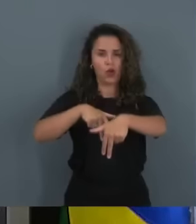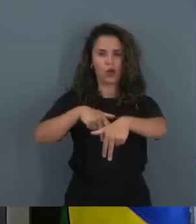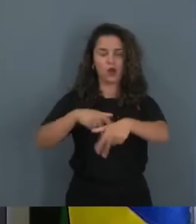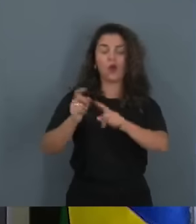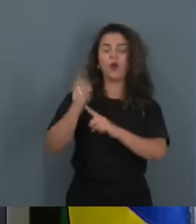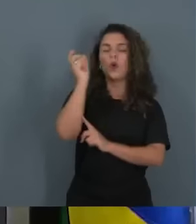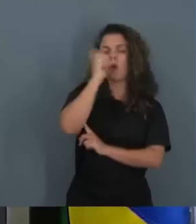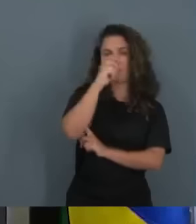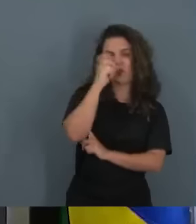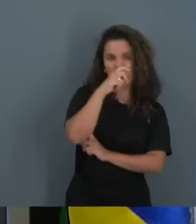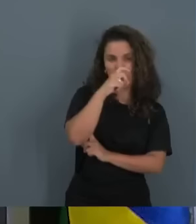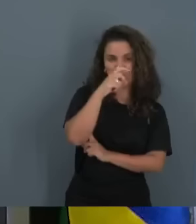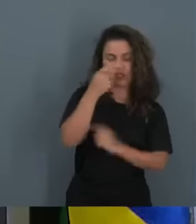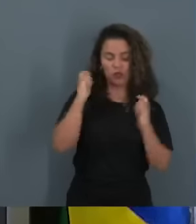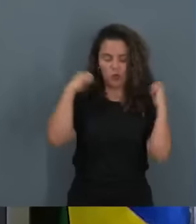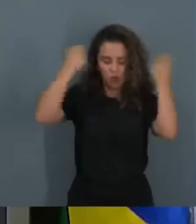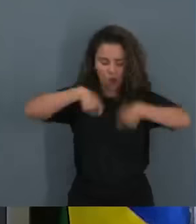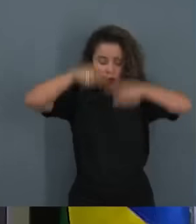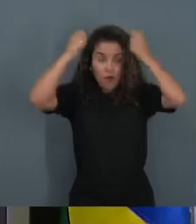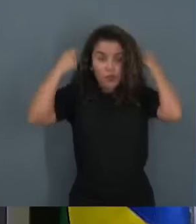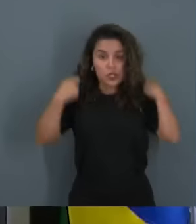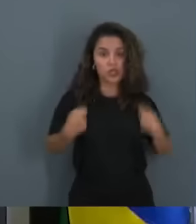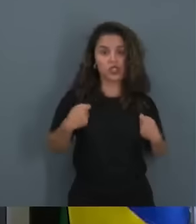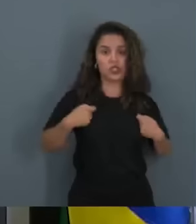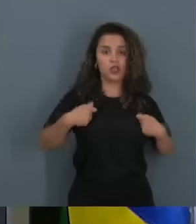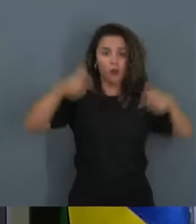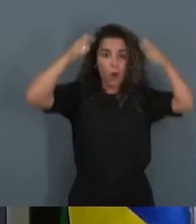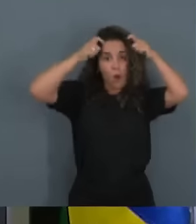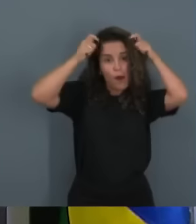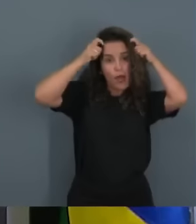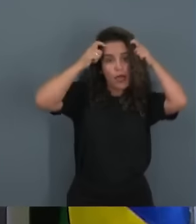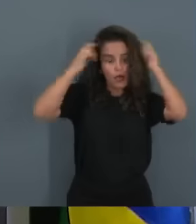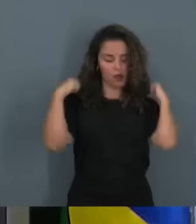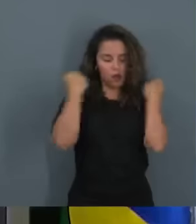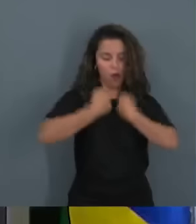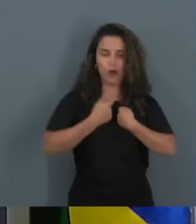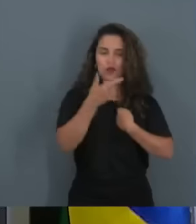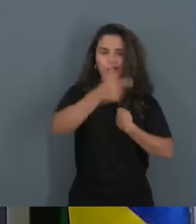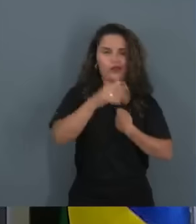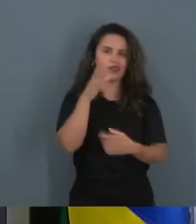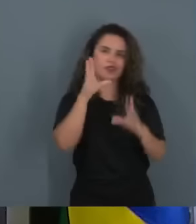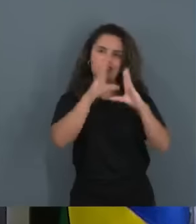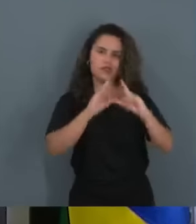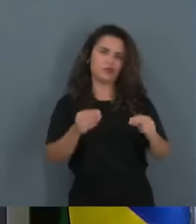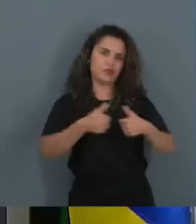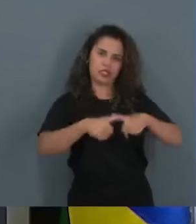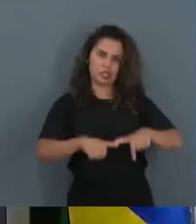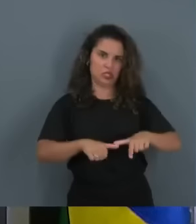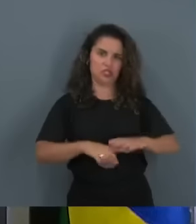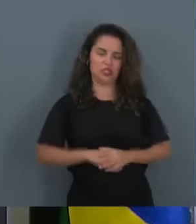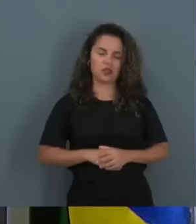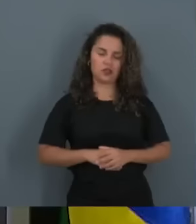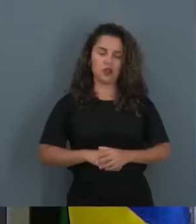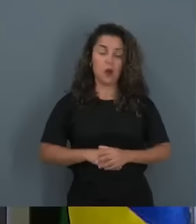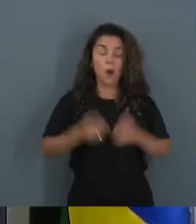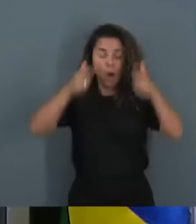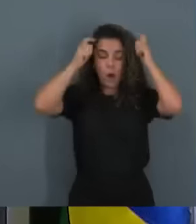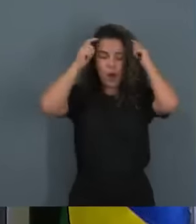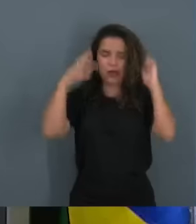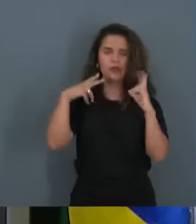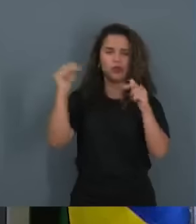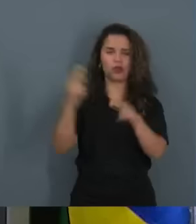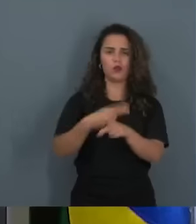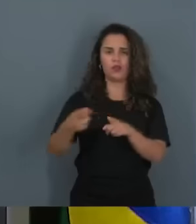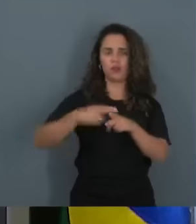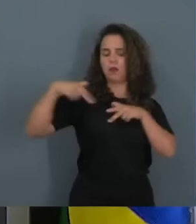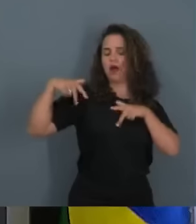vestiram o rei com um traje inexistente. O monarca, completamente nu, desfilou